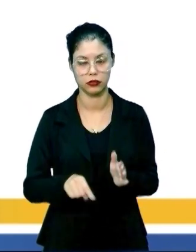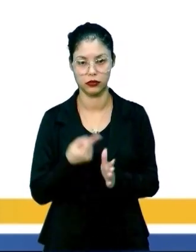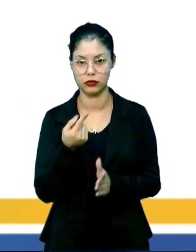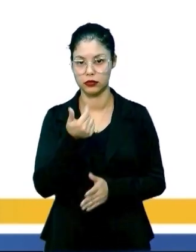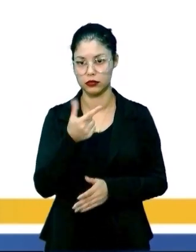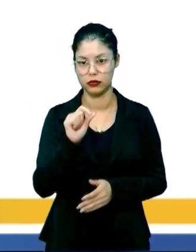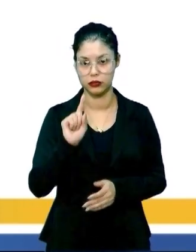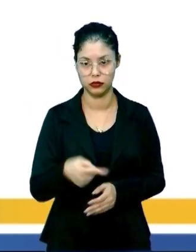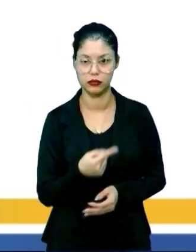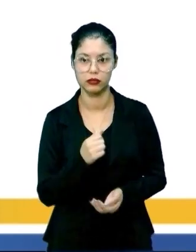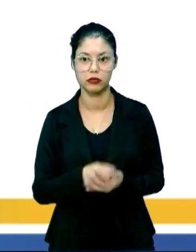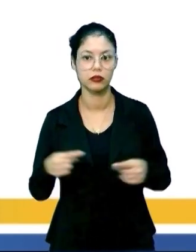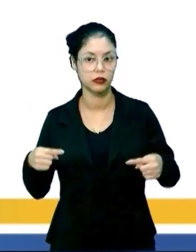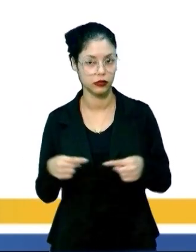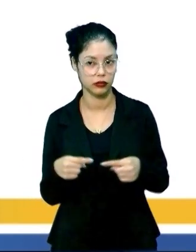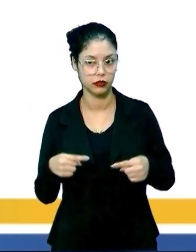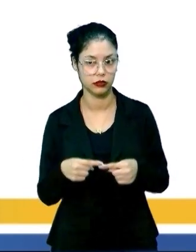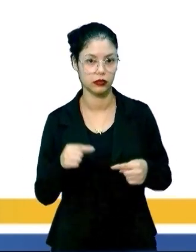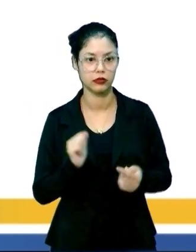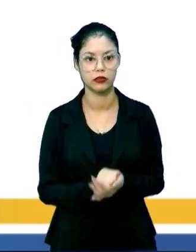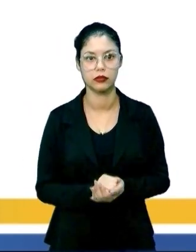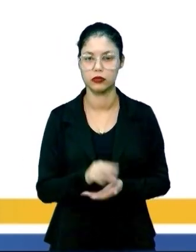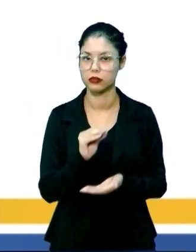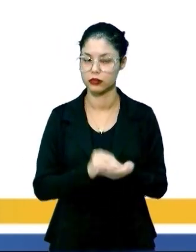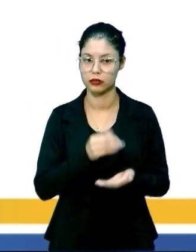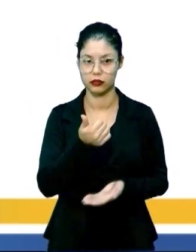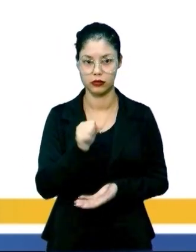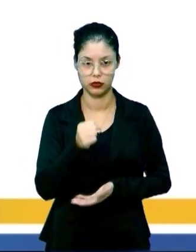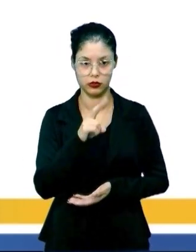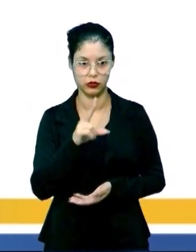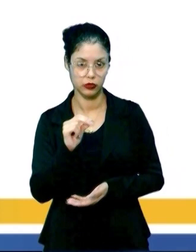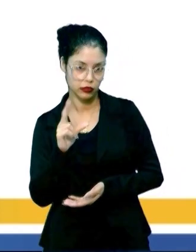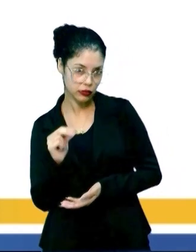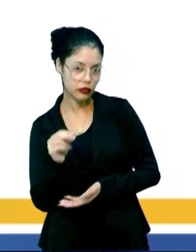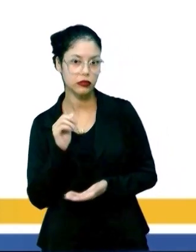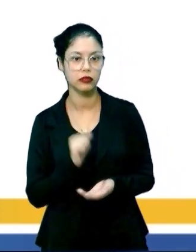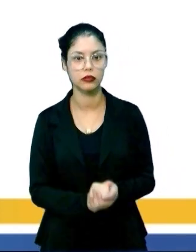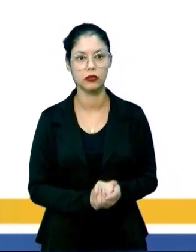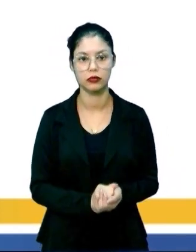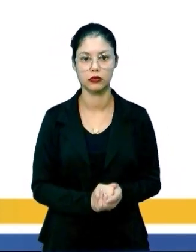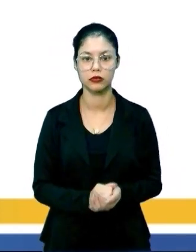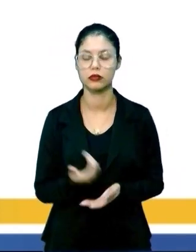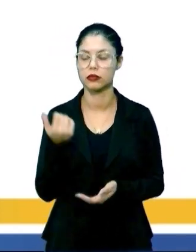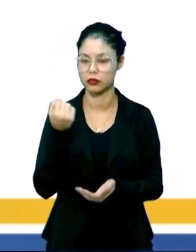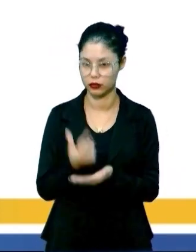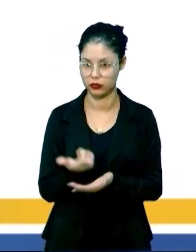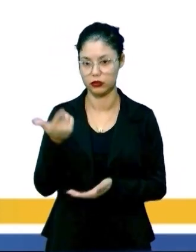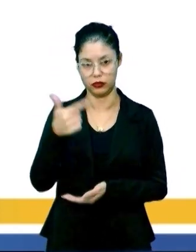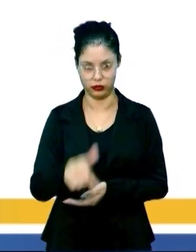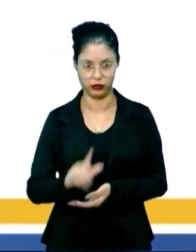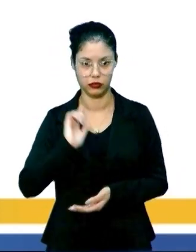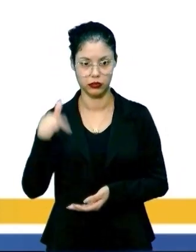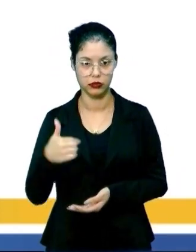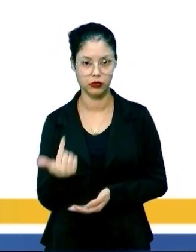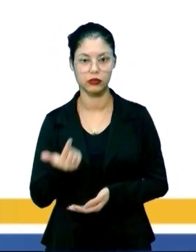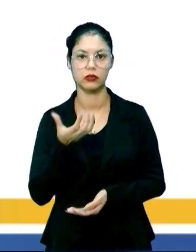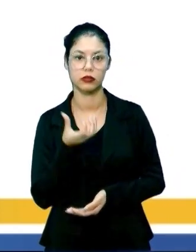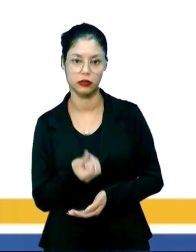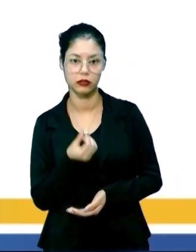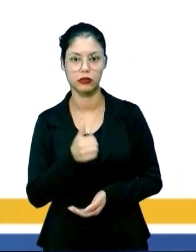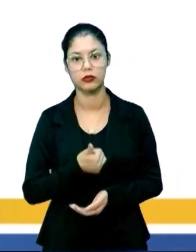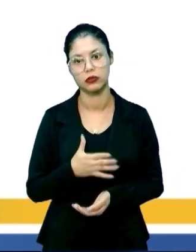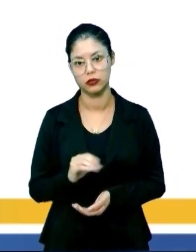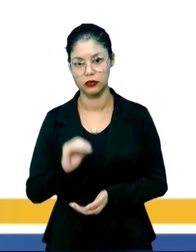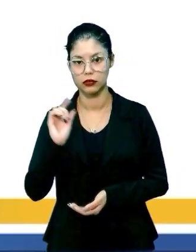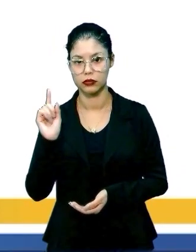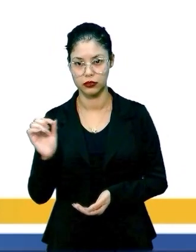primeira prestação de 20 mil e sobraria 18.500 para reaplicar. Após mais 6 meses, esse